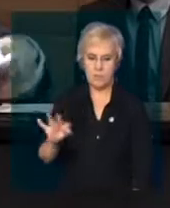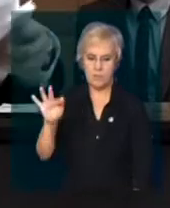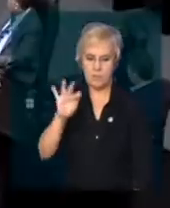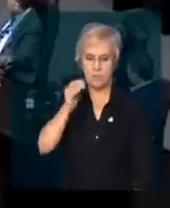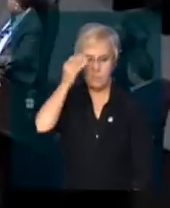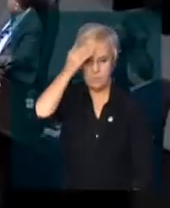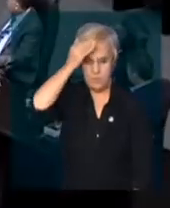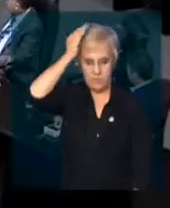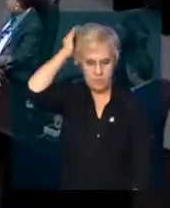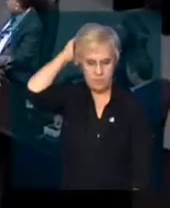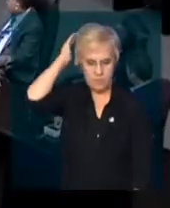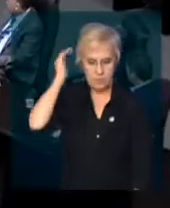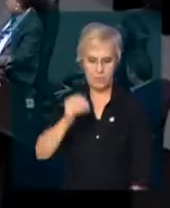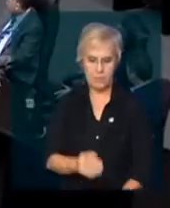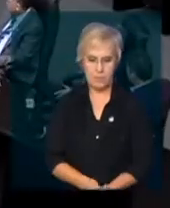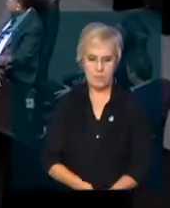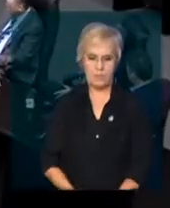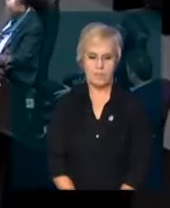Eduardo Cunha.